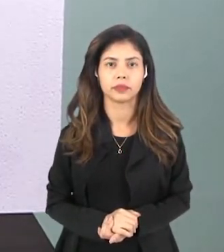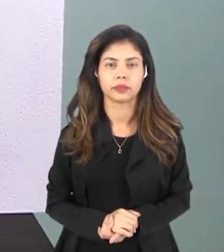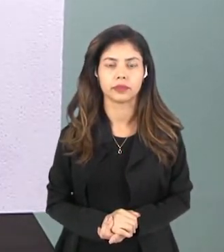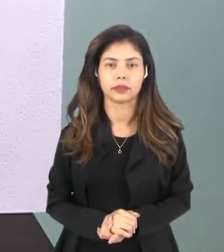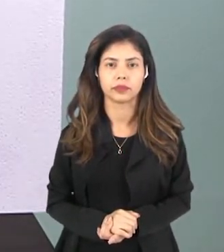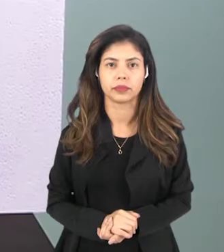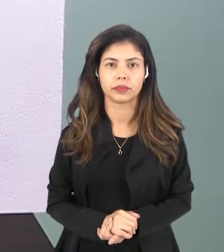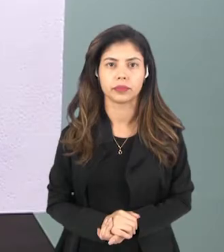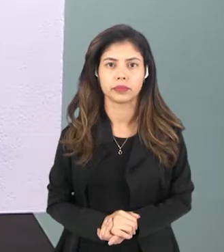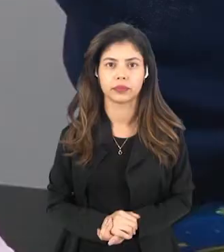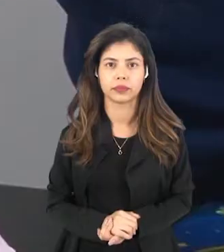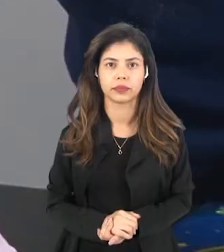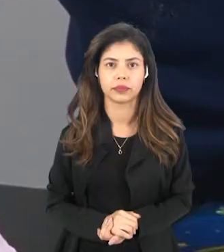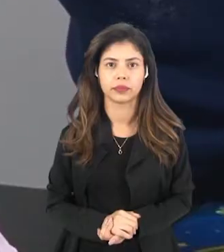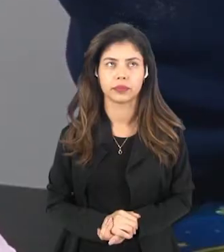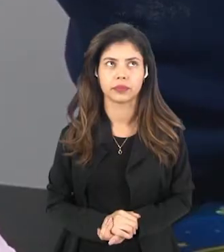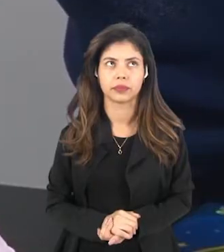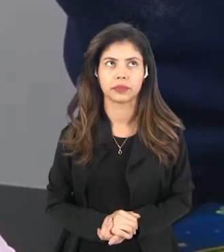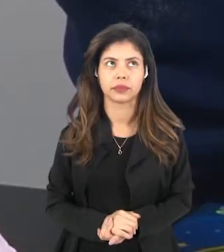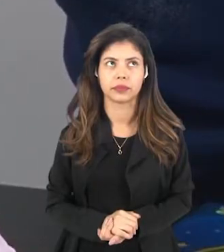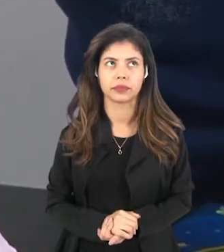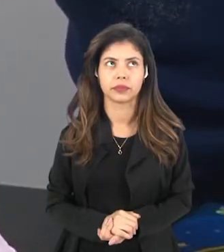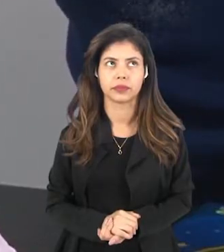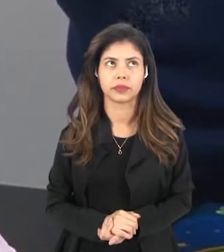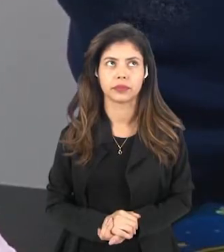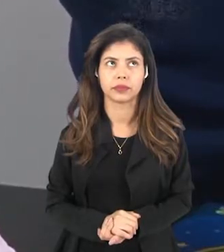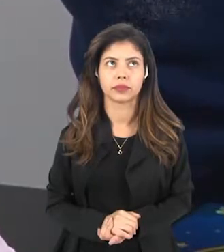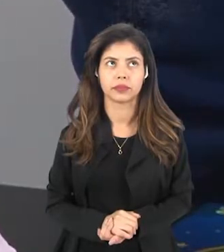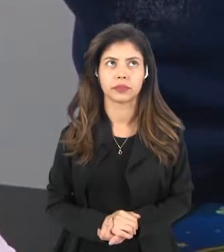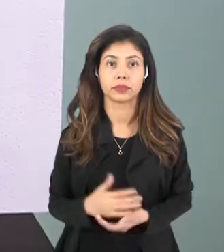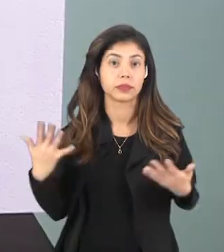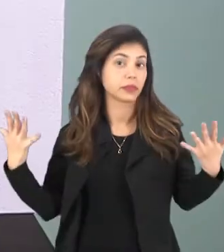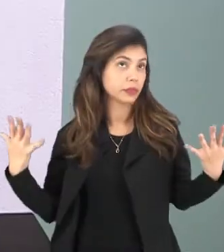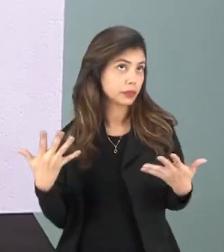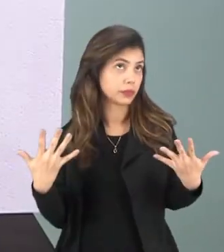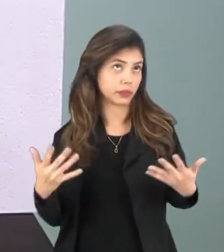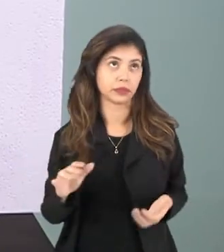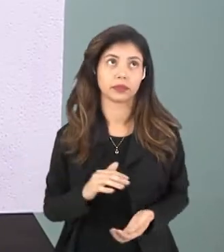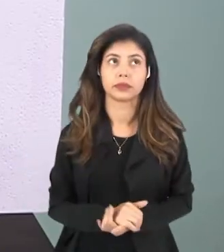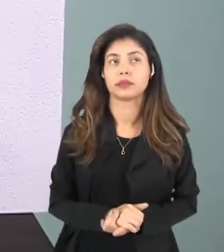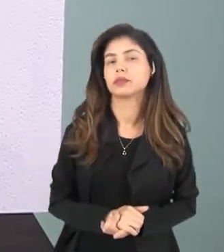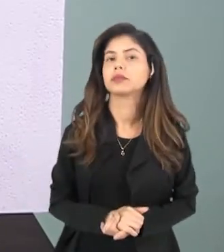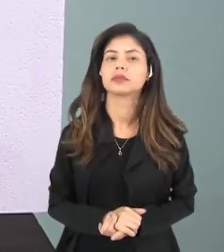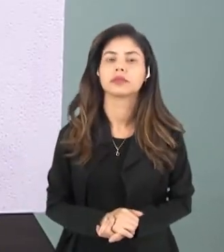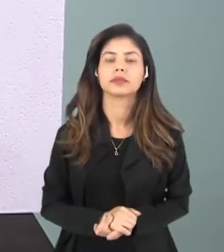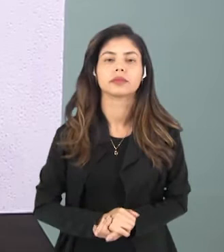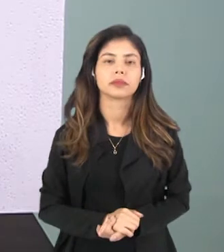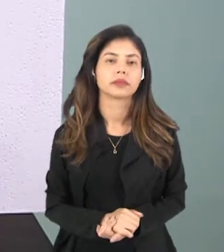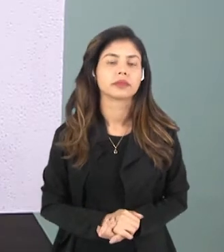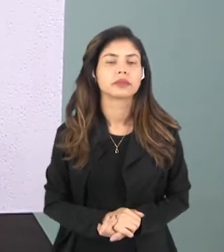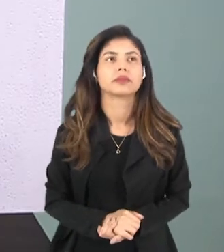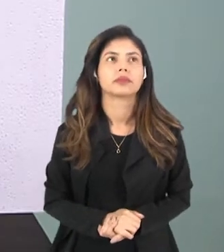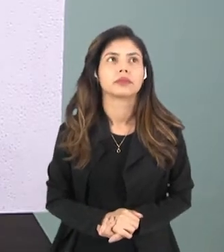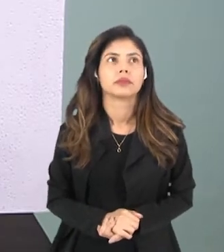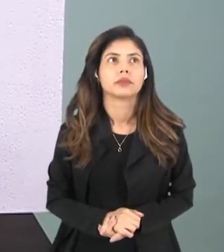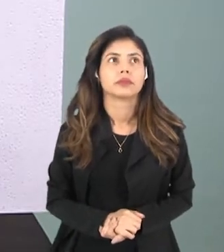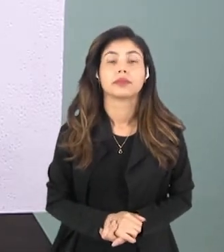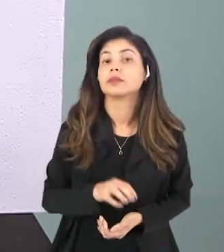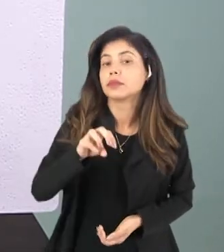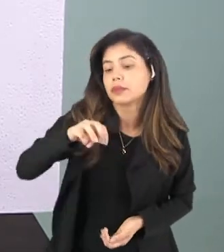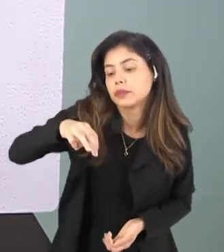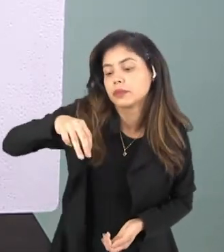é sobre isso muito bem e agora Esse é